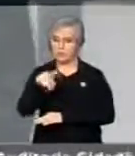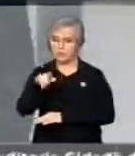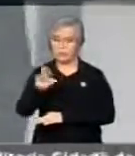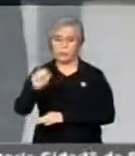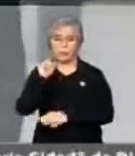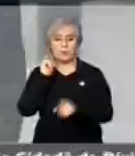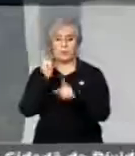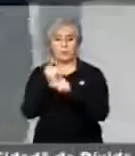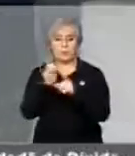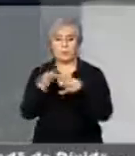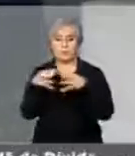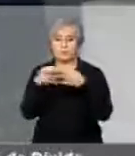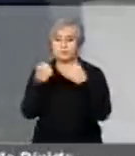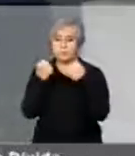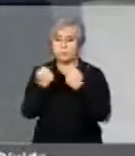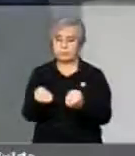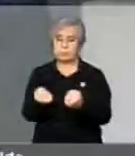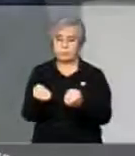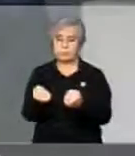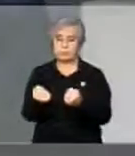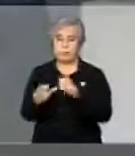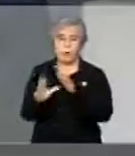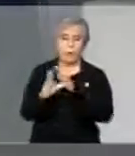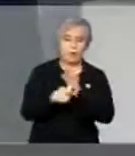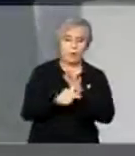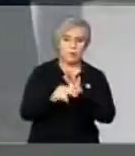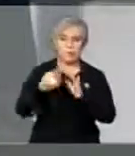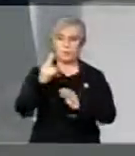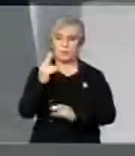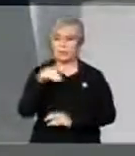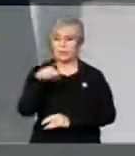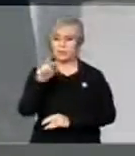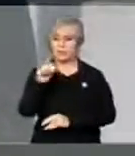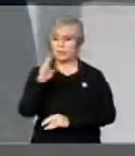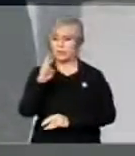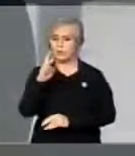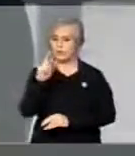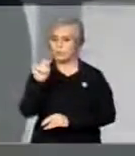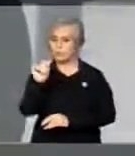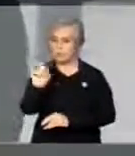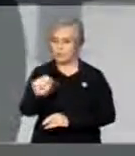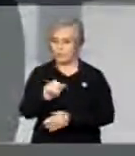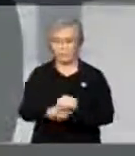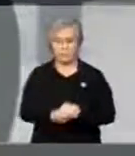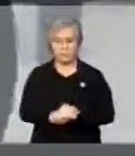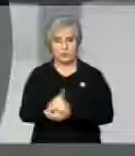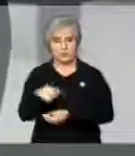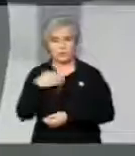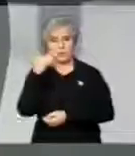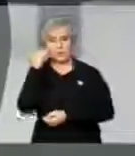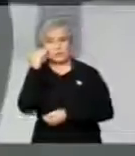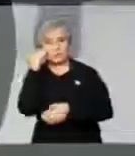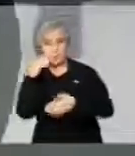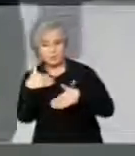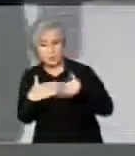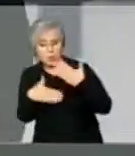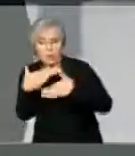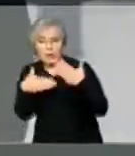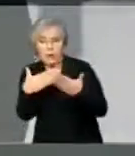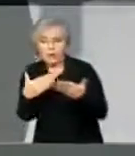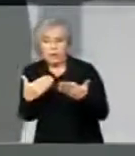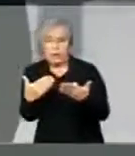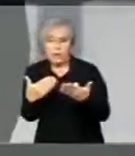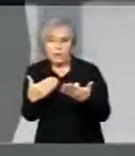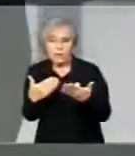pesado de corrupção na emobras mais um na história dessa nação a gente tentou se adiantar o processo